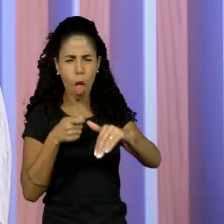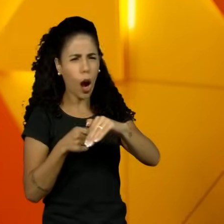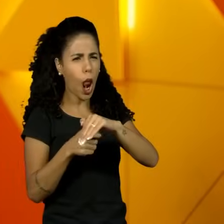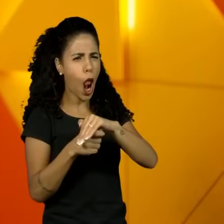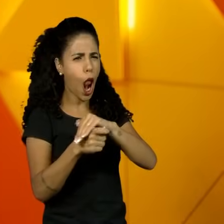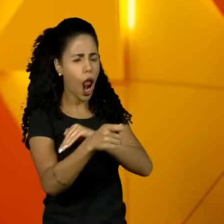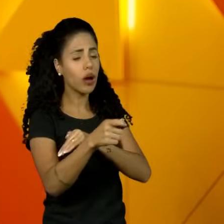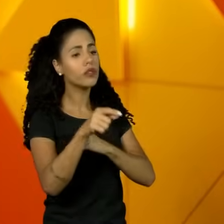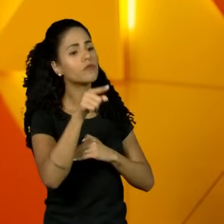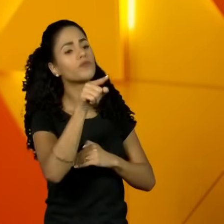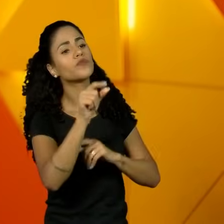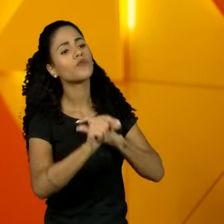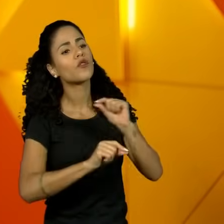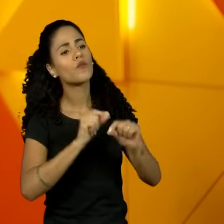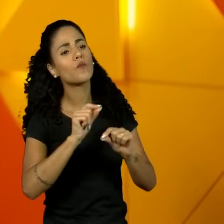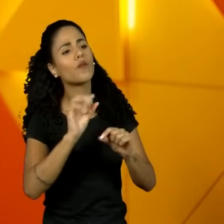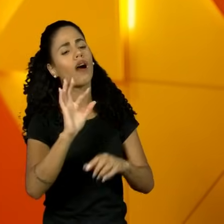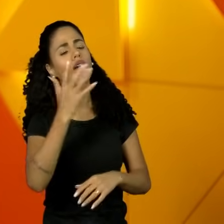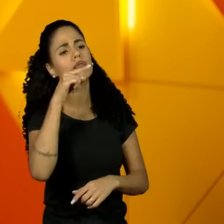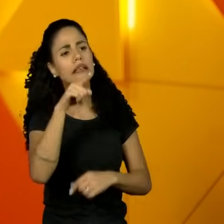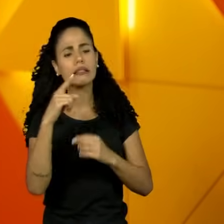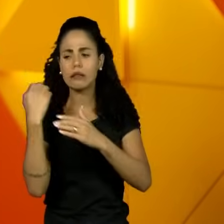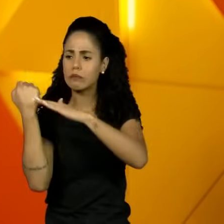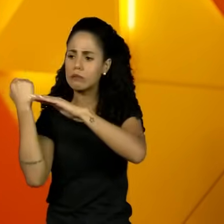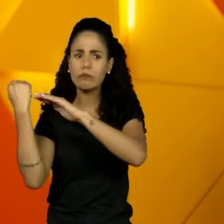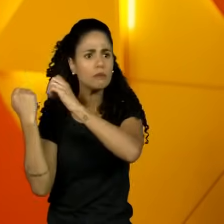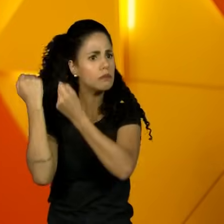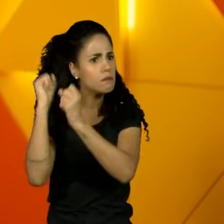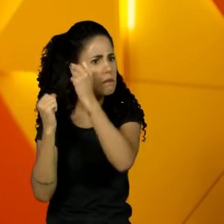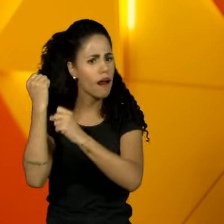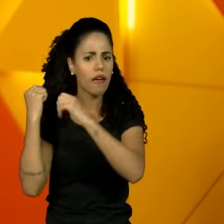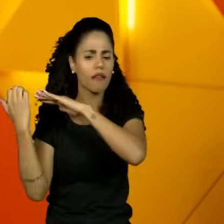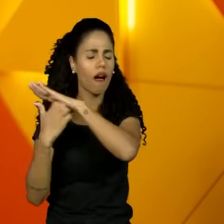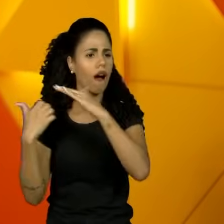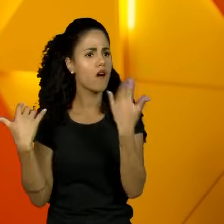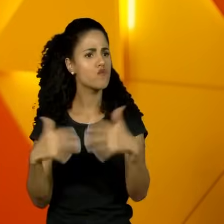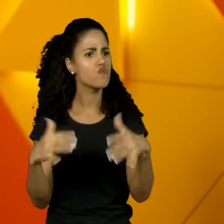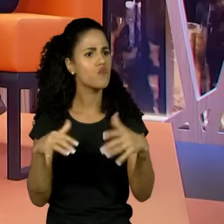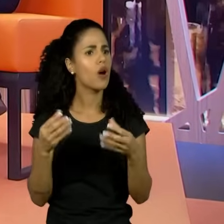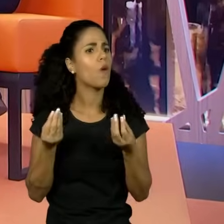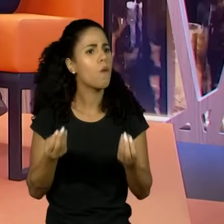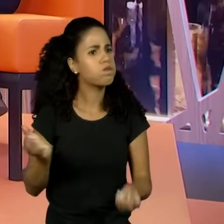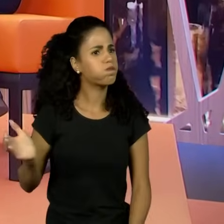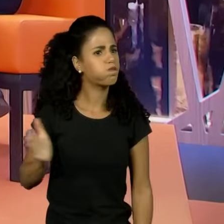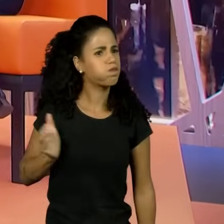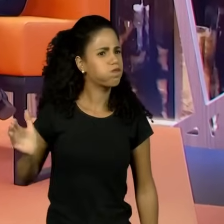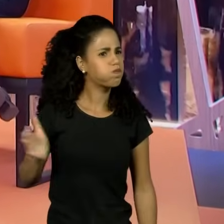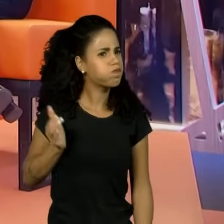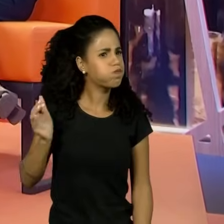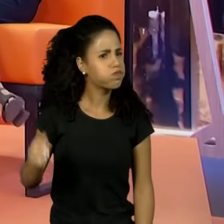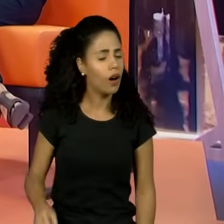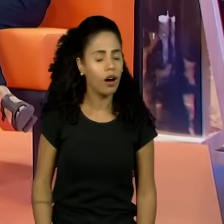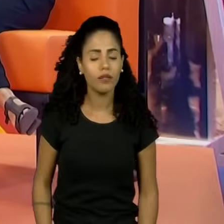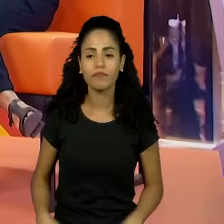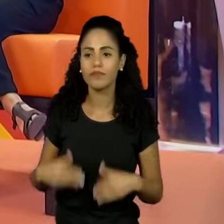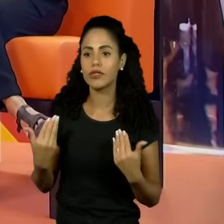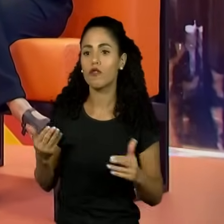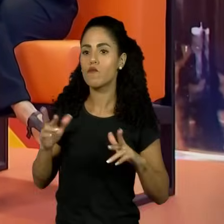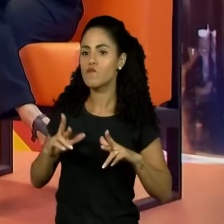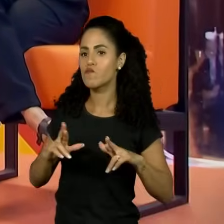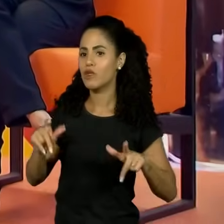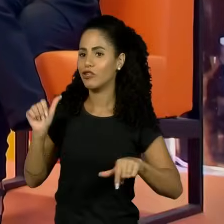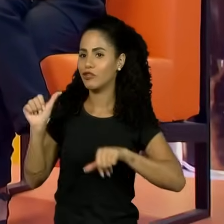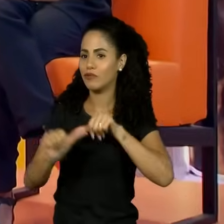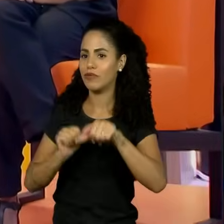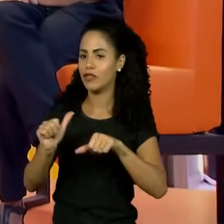Renan, me fala, quando foi que essa indústria ficou tão grande, tão rica? A gente teve uma mudança de paradigma depois